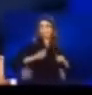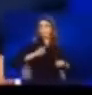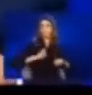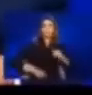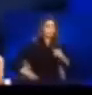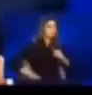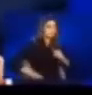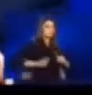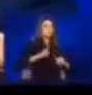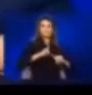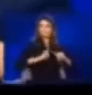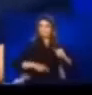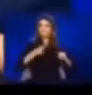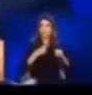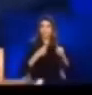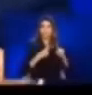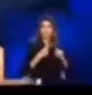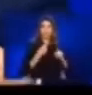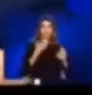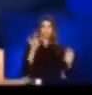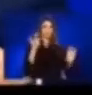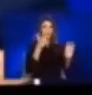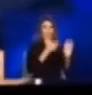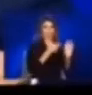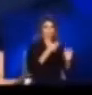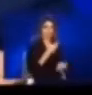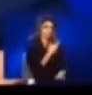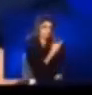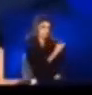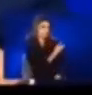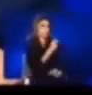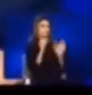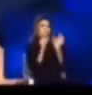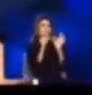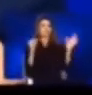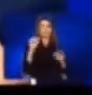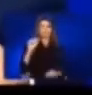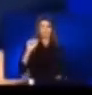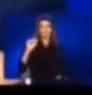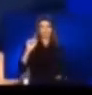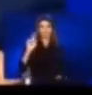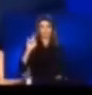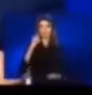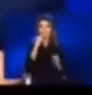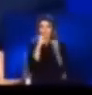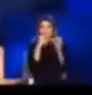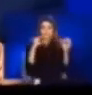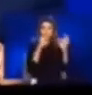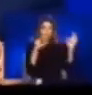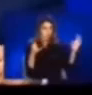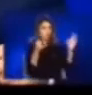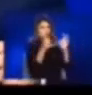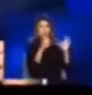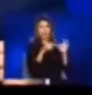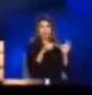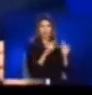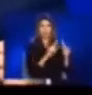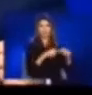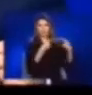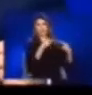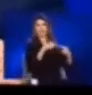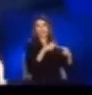sempre digo, a seringa, a agulha, que é o grande vetor, o que provoca a